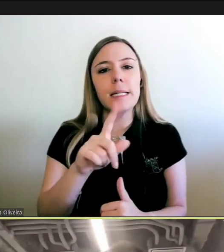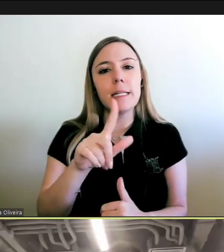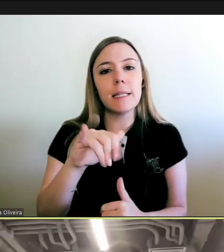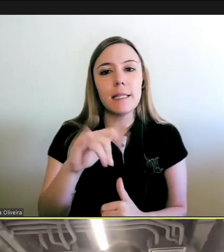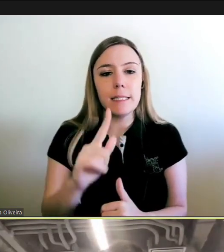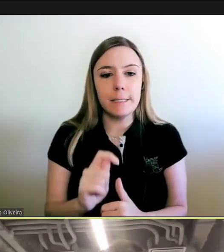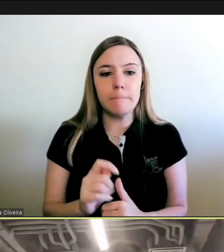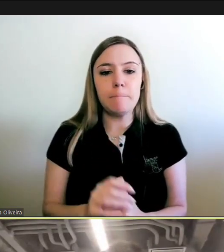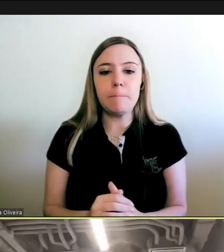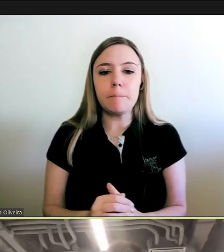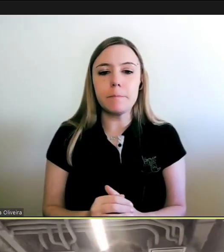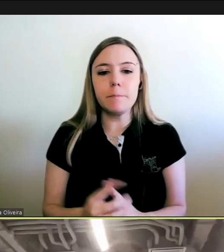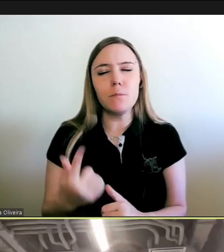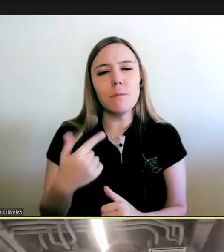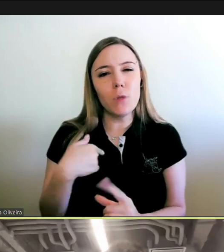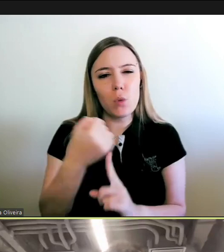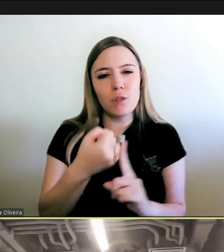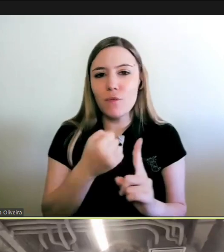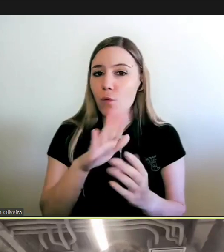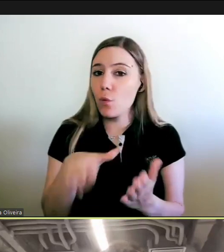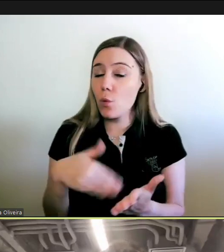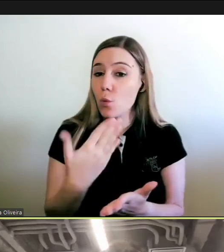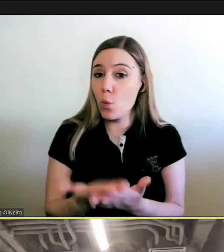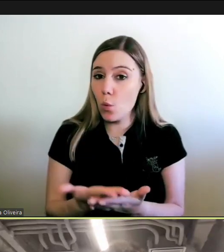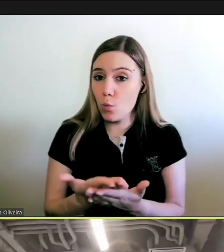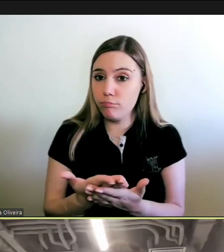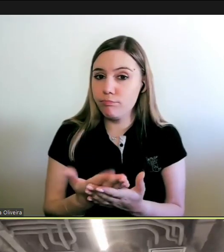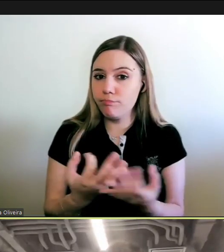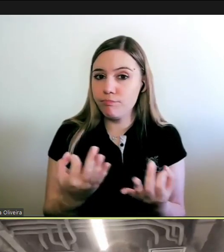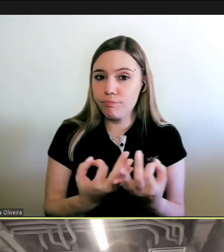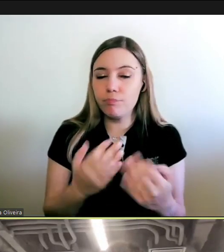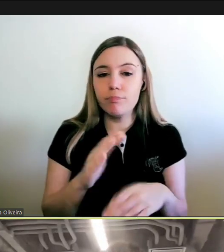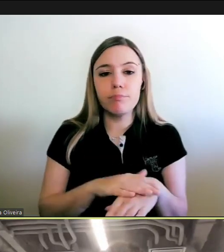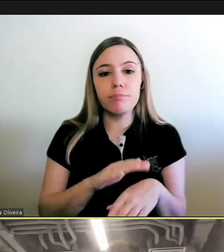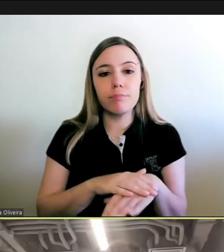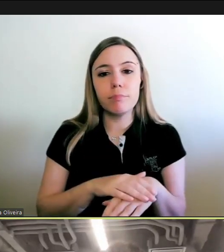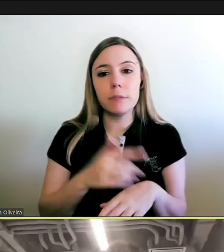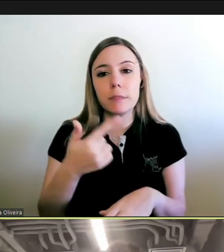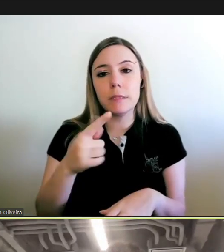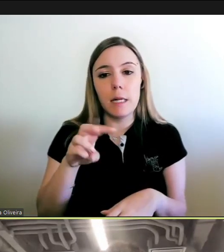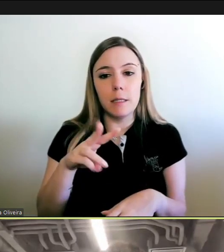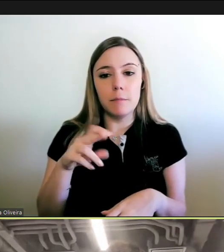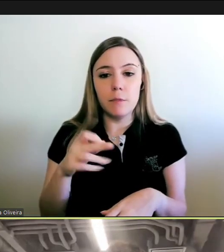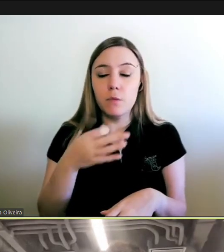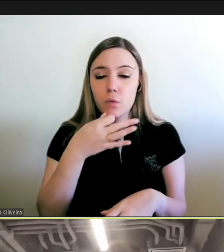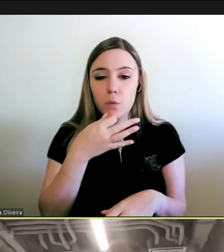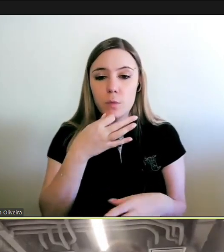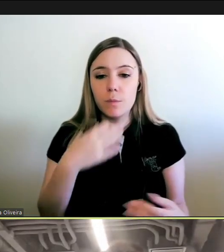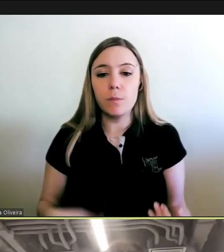vou desafiá-la, seguindo a intervenção da Telma,